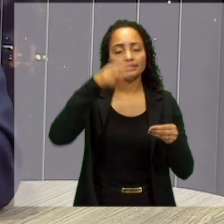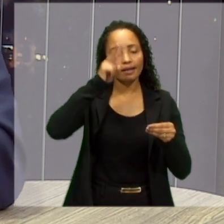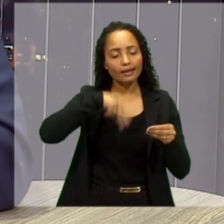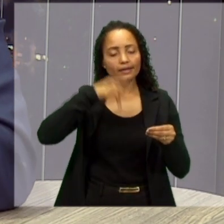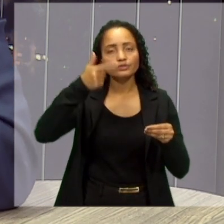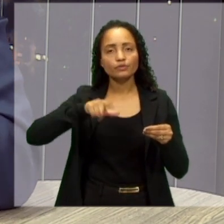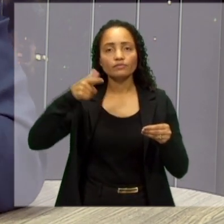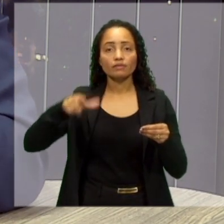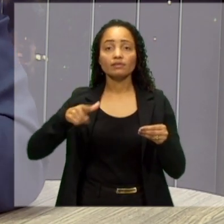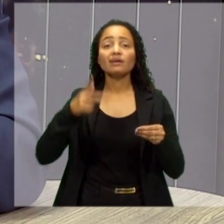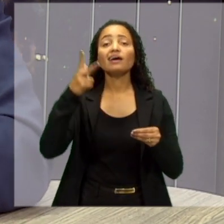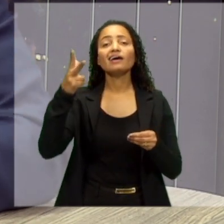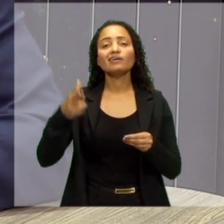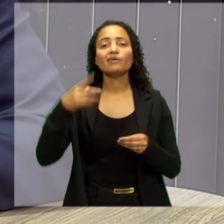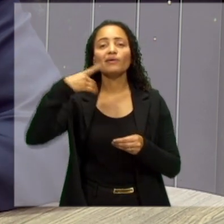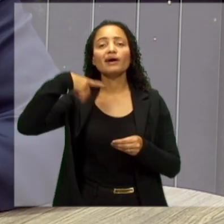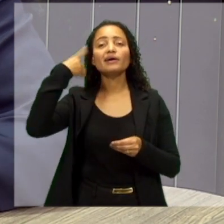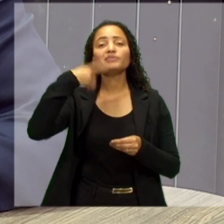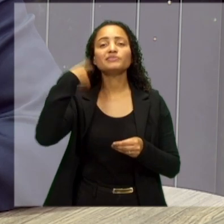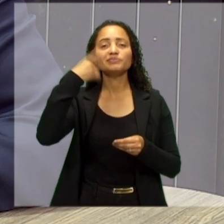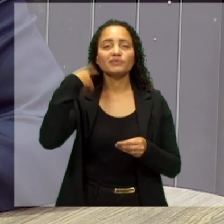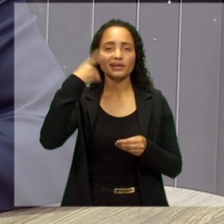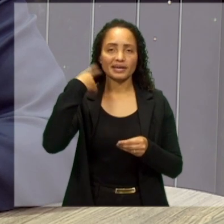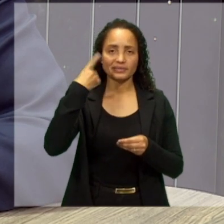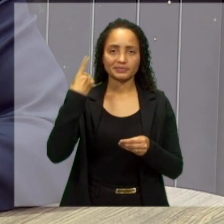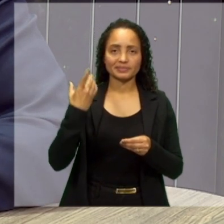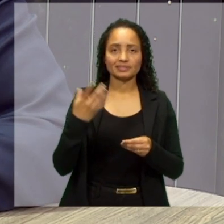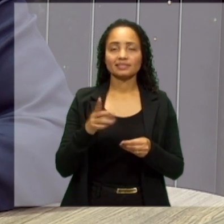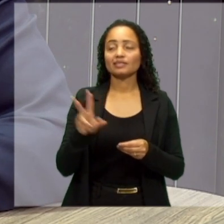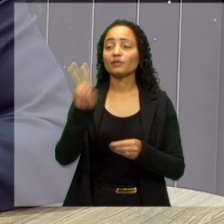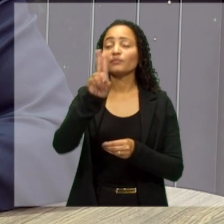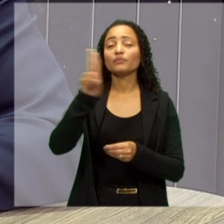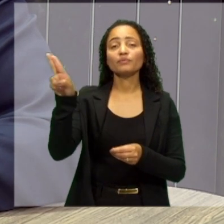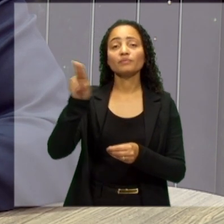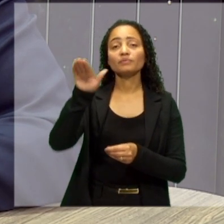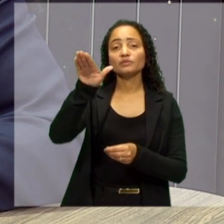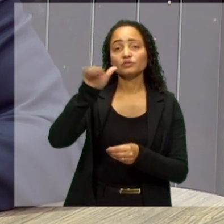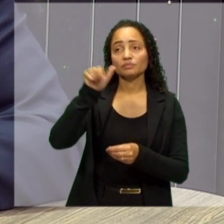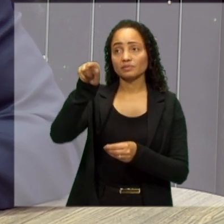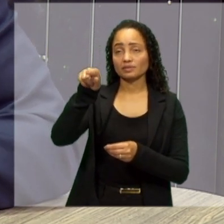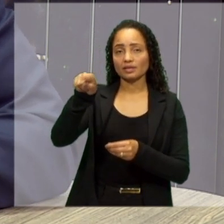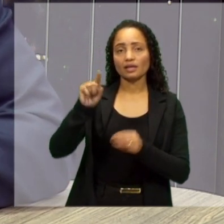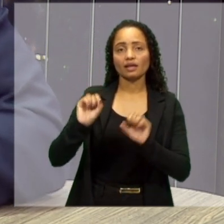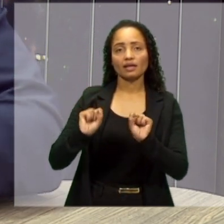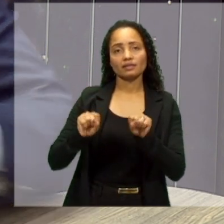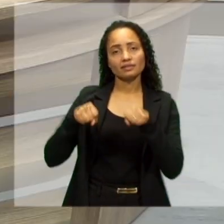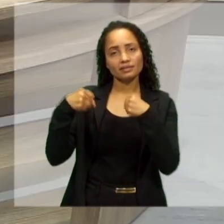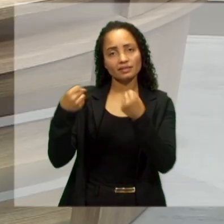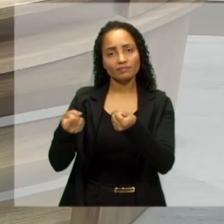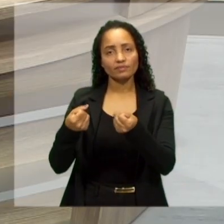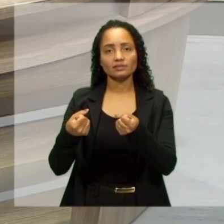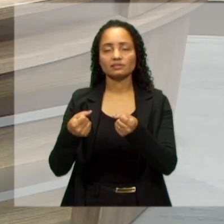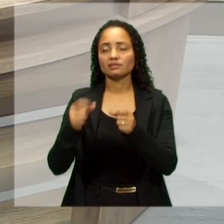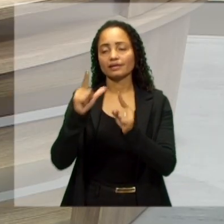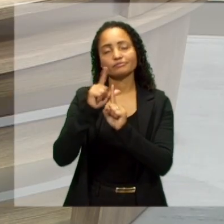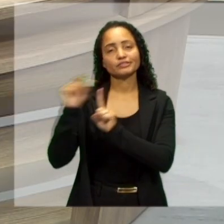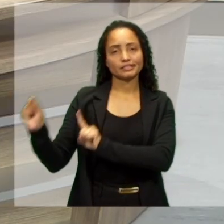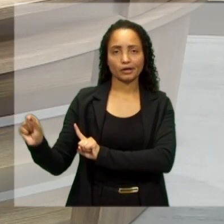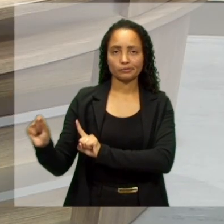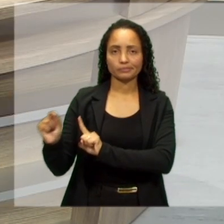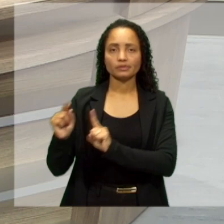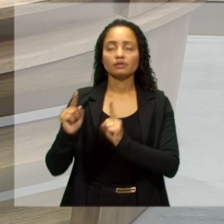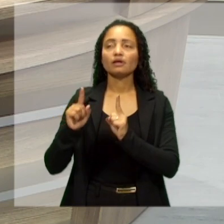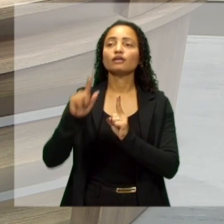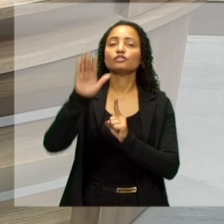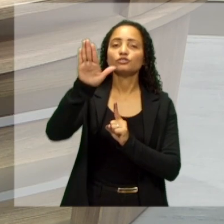com o advogado dativo, que muitas vezes acontecia. O advogado era nomeado para fazer a defesa, apresentava a primeira defesa, saía do processo. Aí nomeia